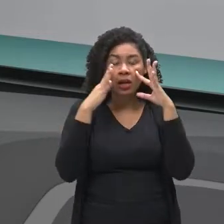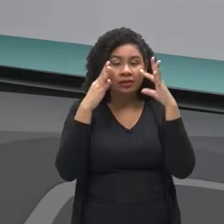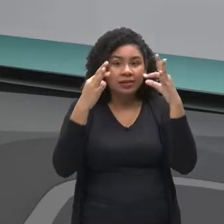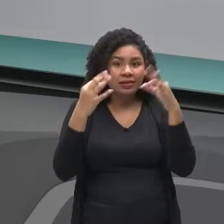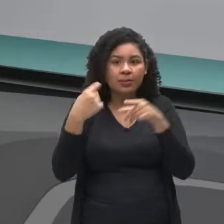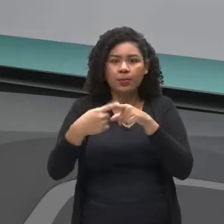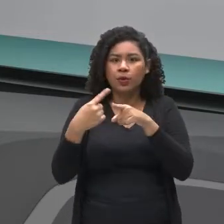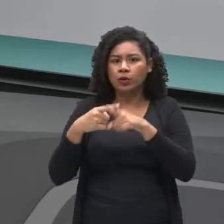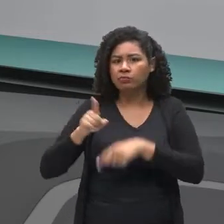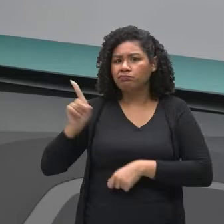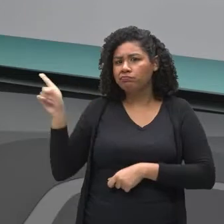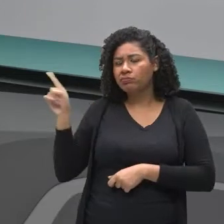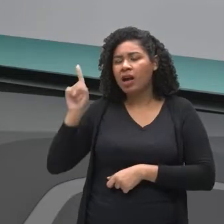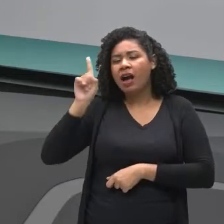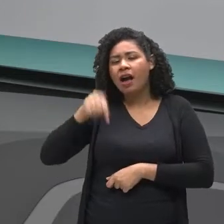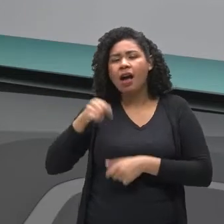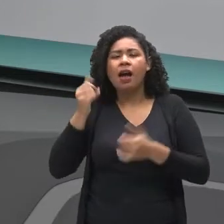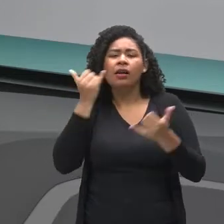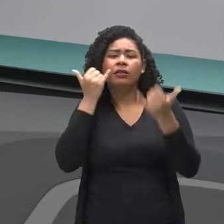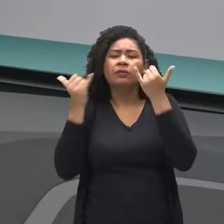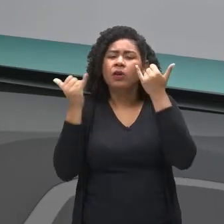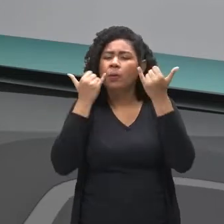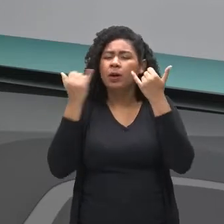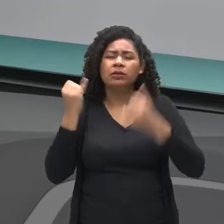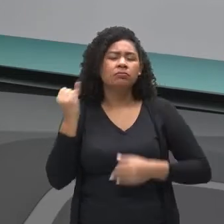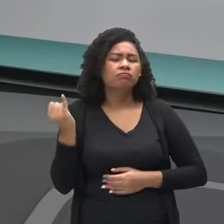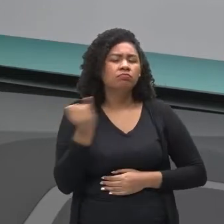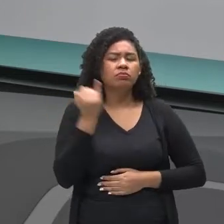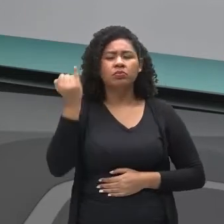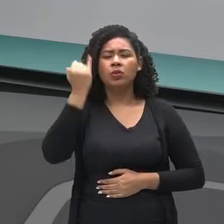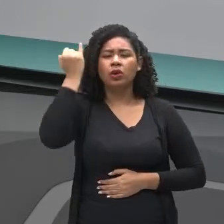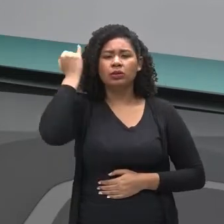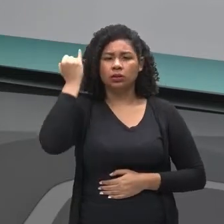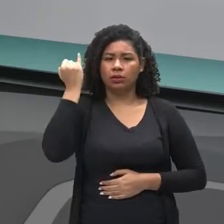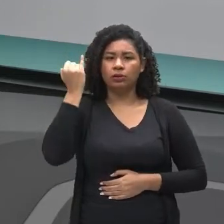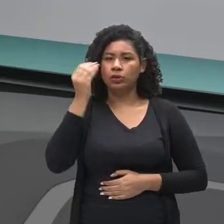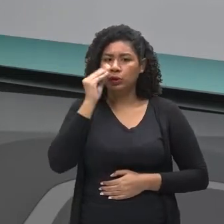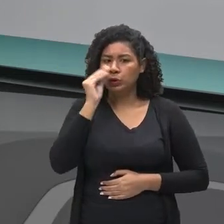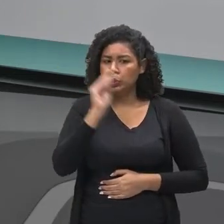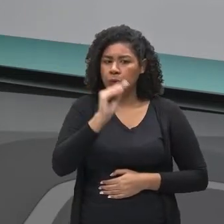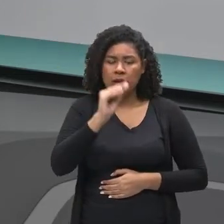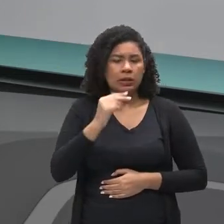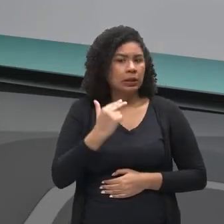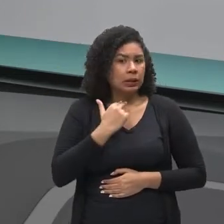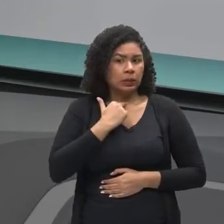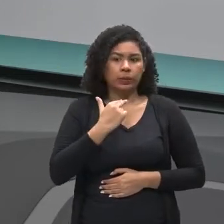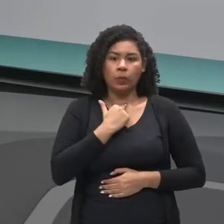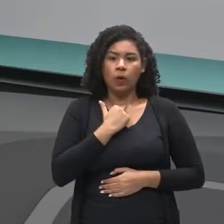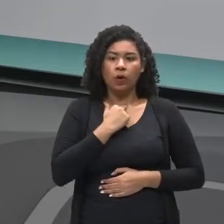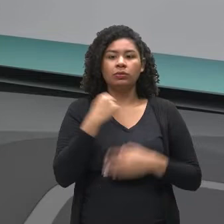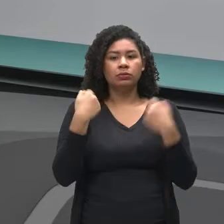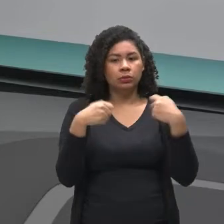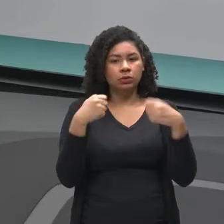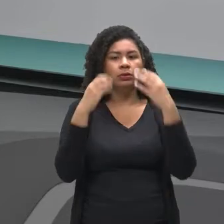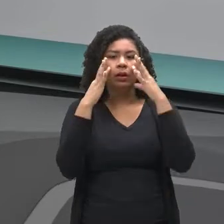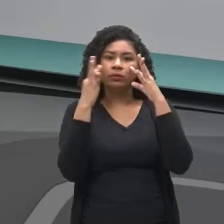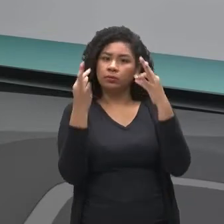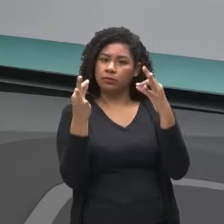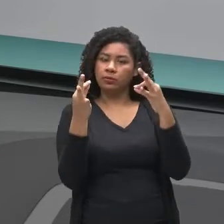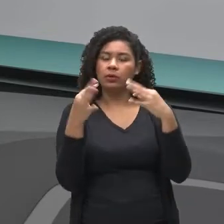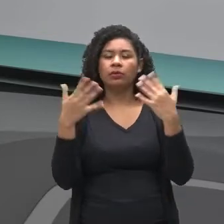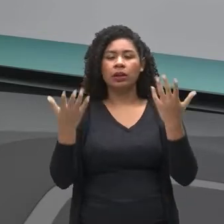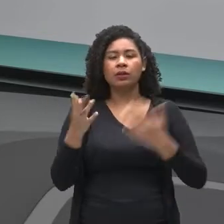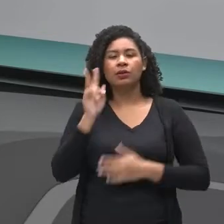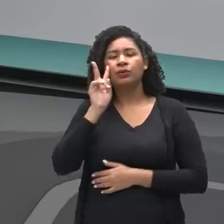informação muito importante ali que eu não posso deixar passar. Então, a gente já viu keywords, palavras-chave,